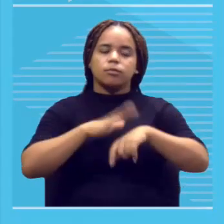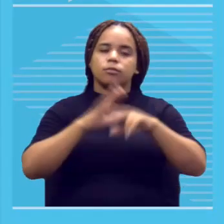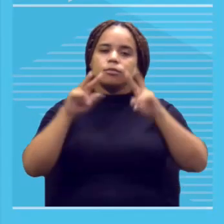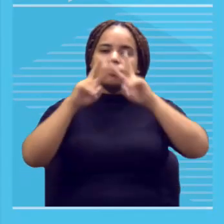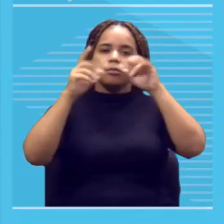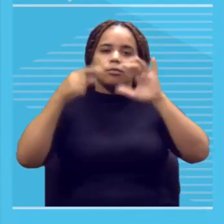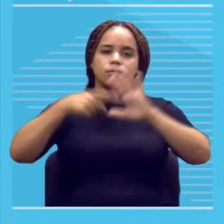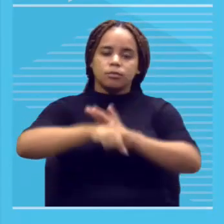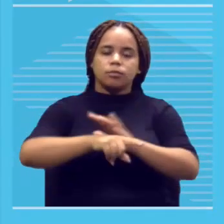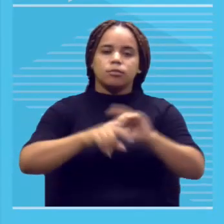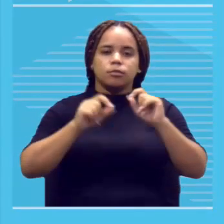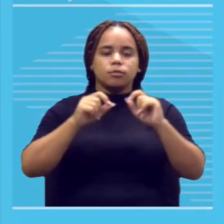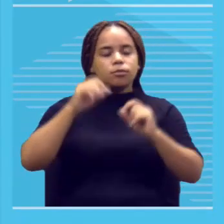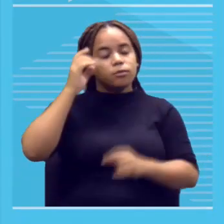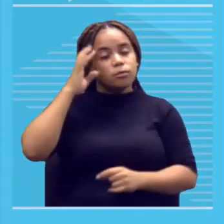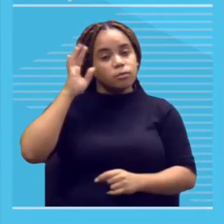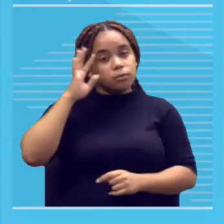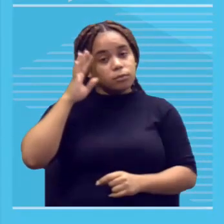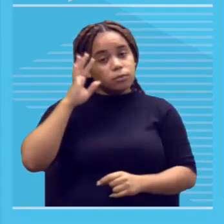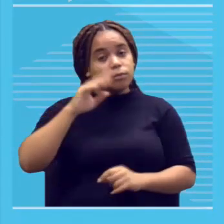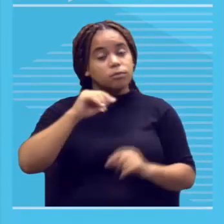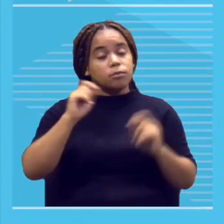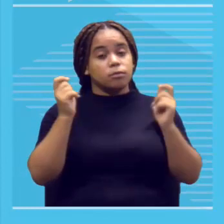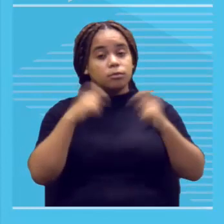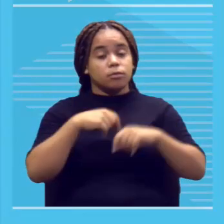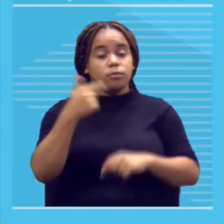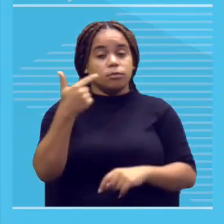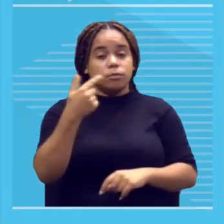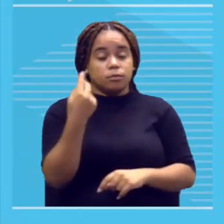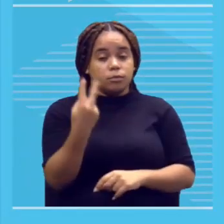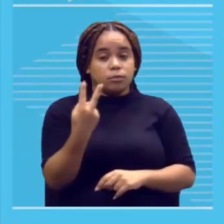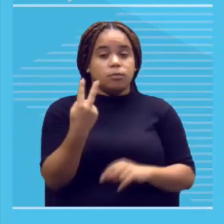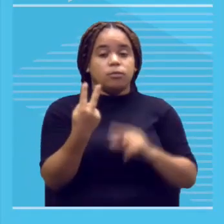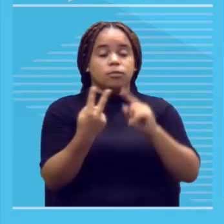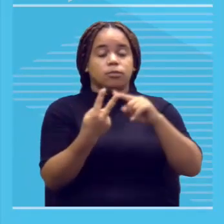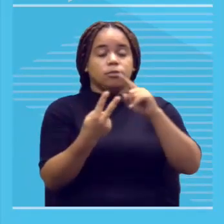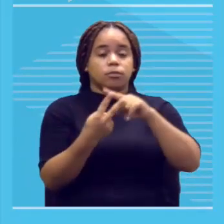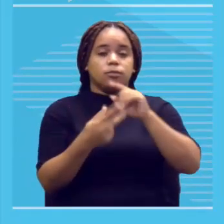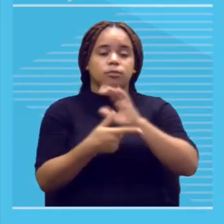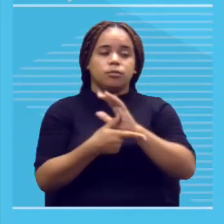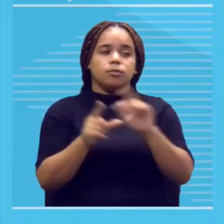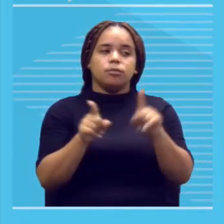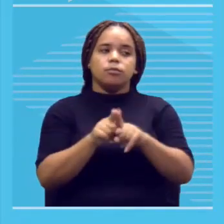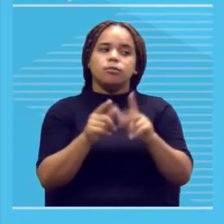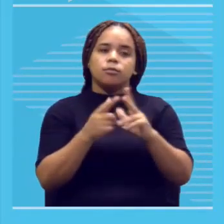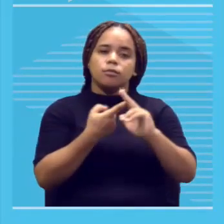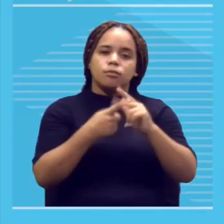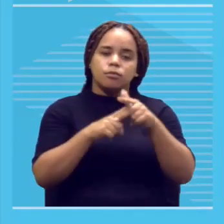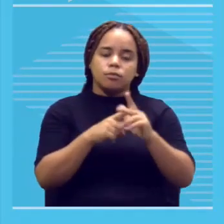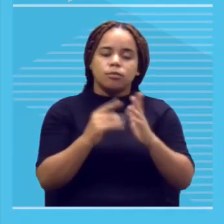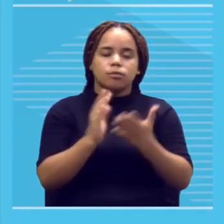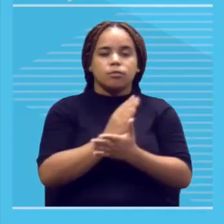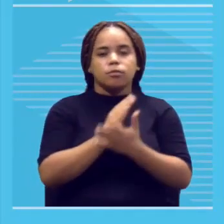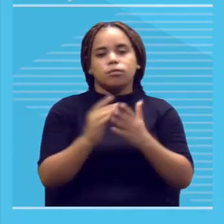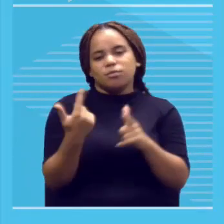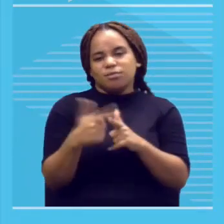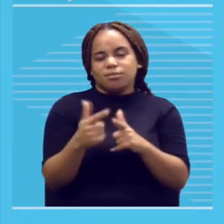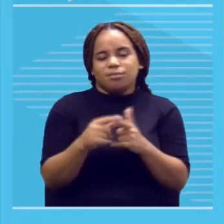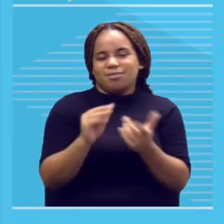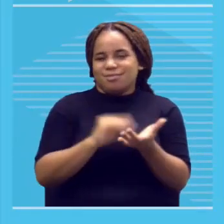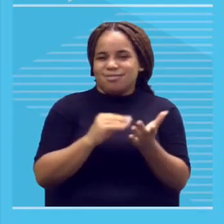A reflexão das duas primeiras revelações e até mesmo corrigir alguns maus entendidos